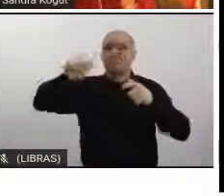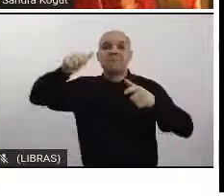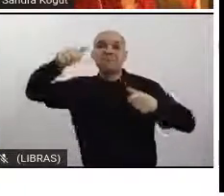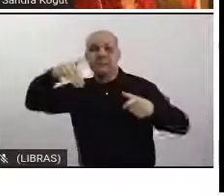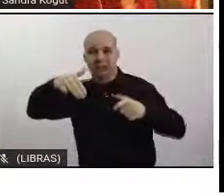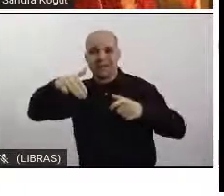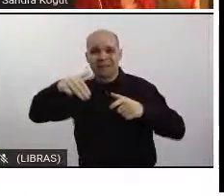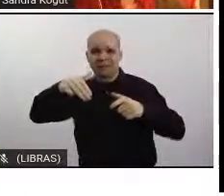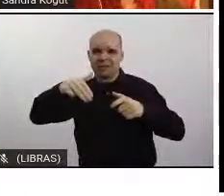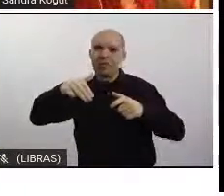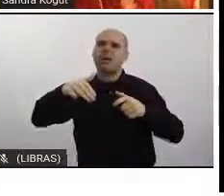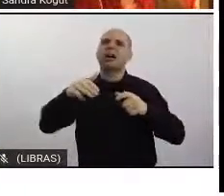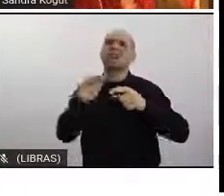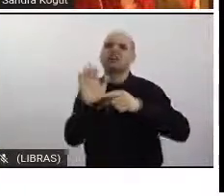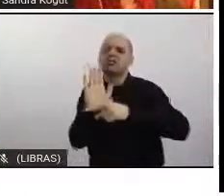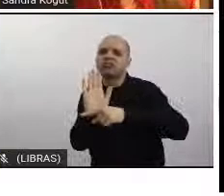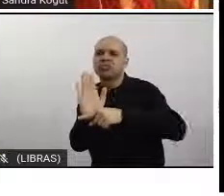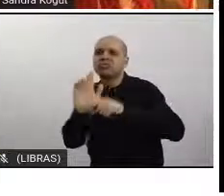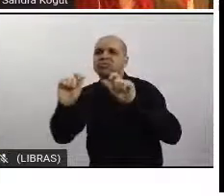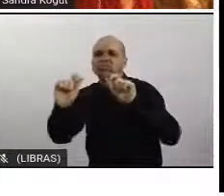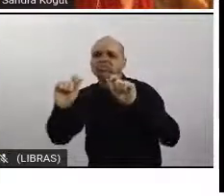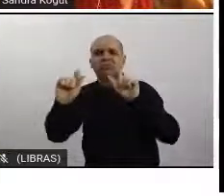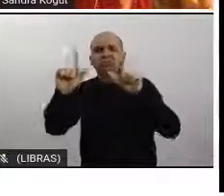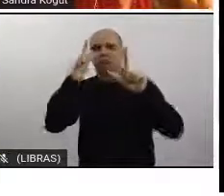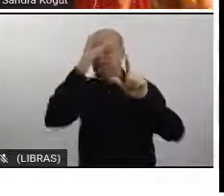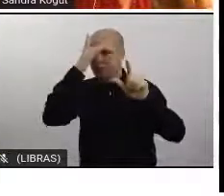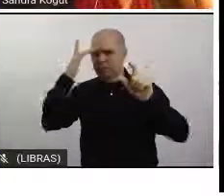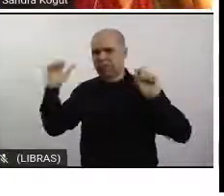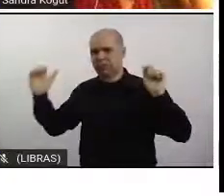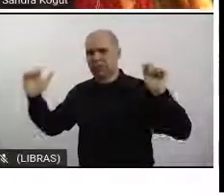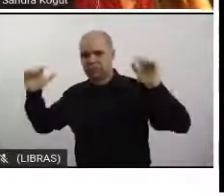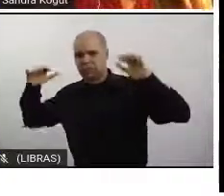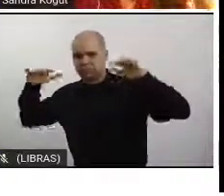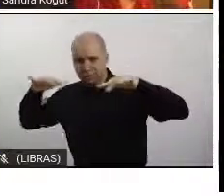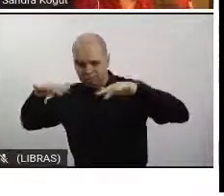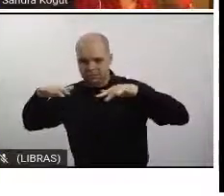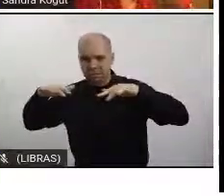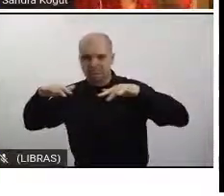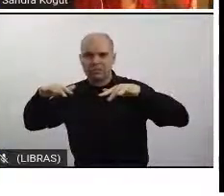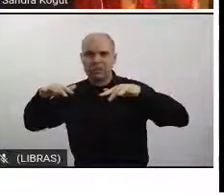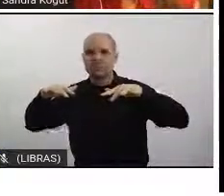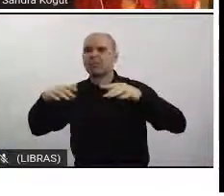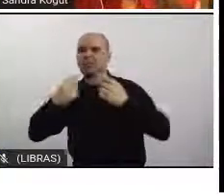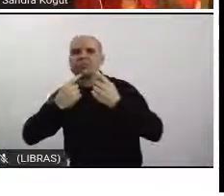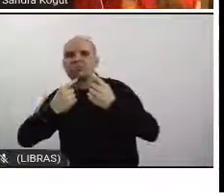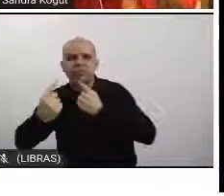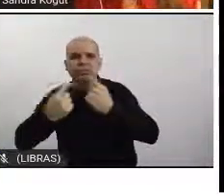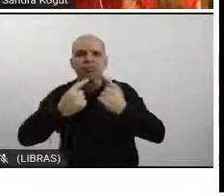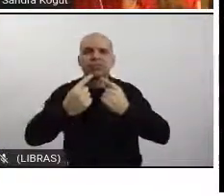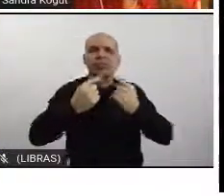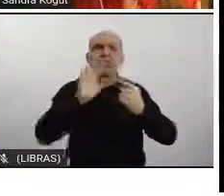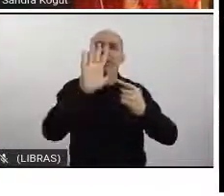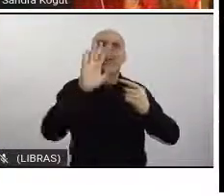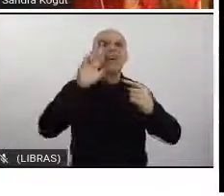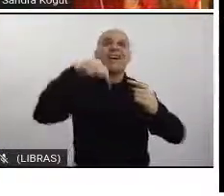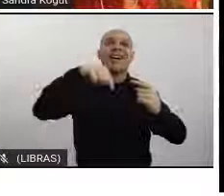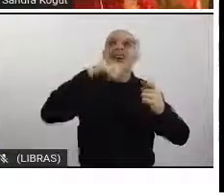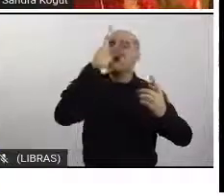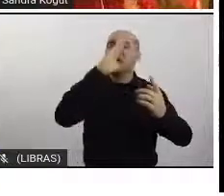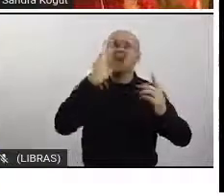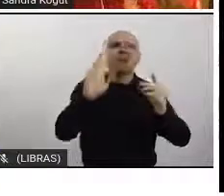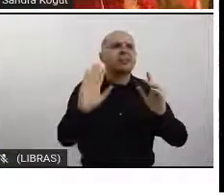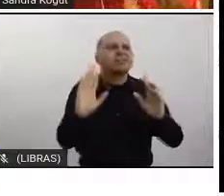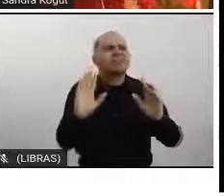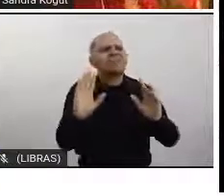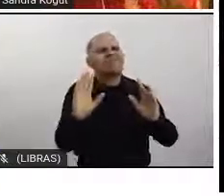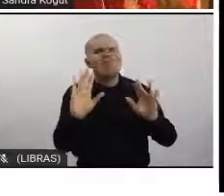Acontecia no MAM. O primeiro festival que surgiu foi o Vídeo Brasil, mas eu acho que o Vídeo